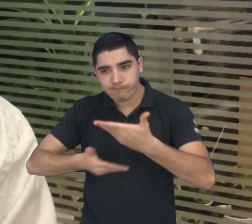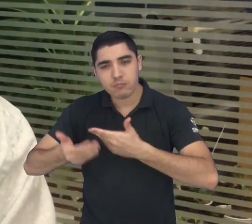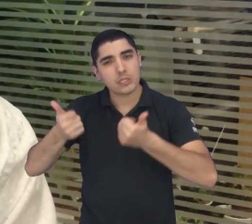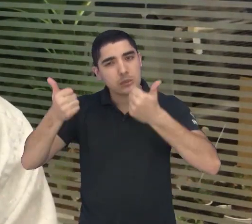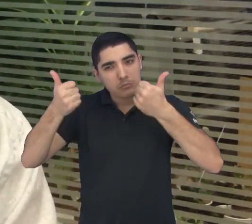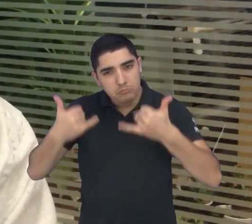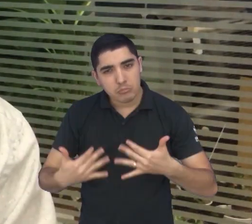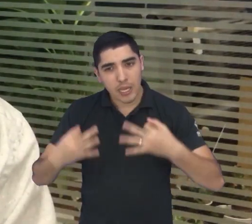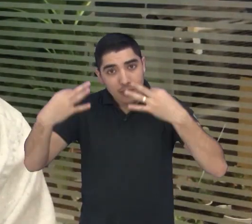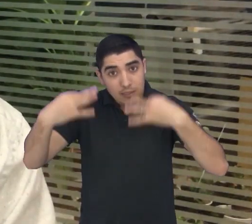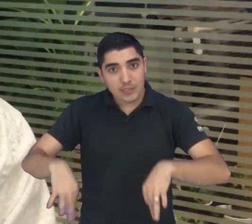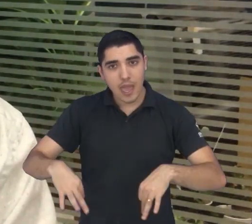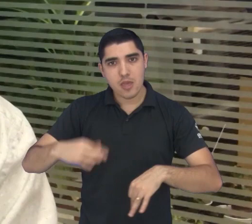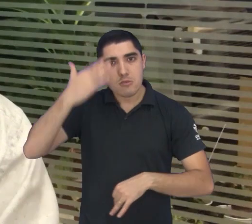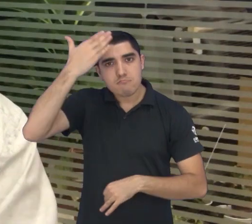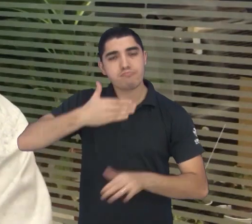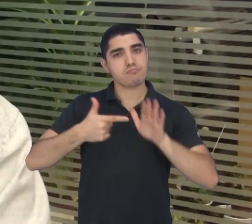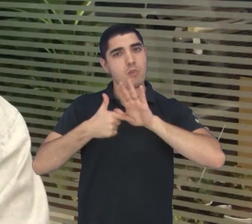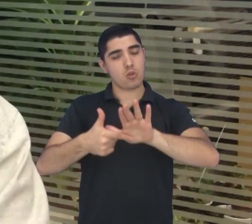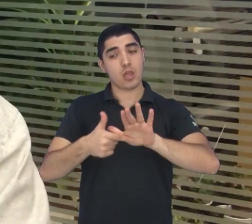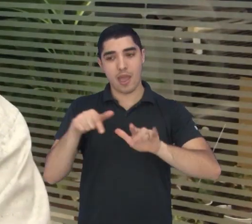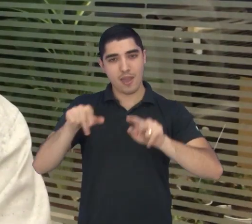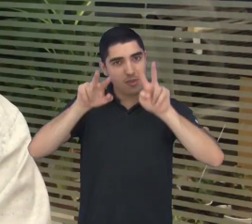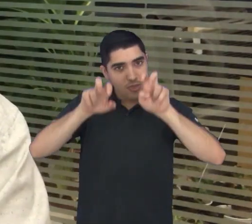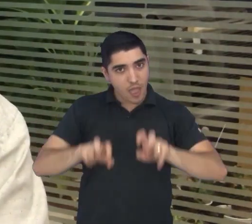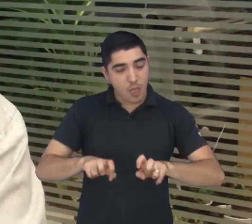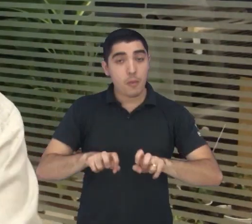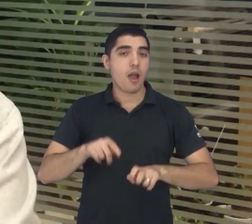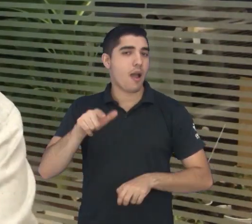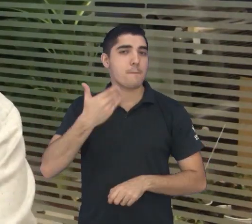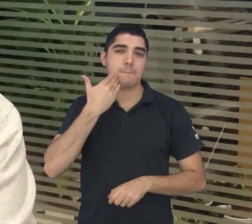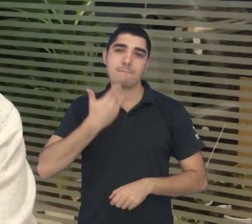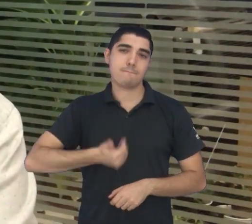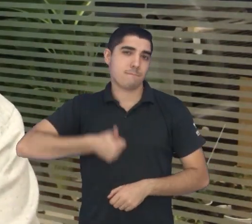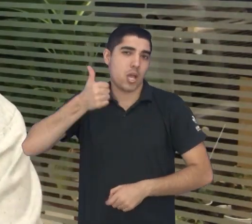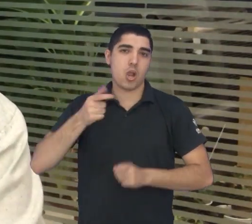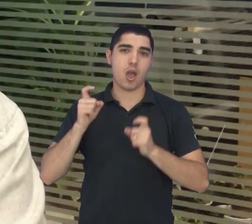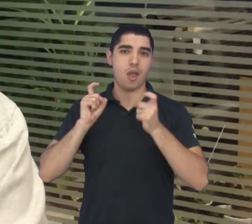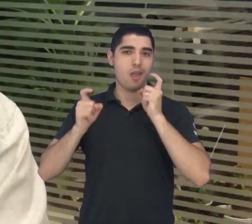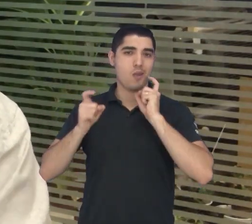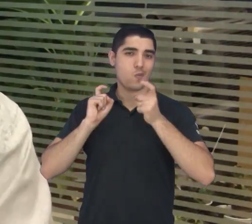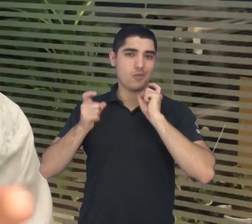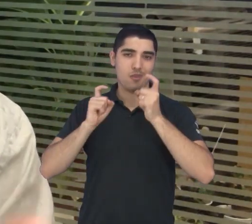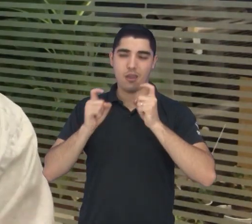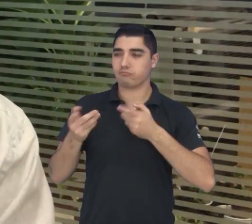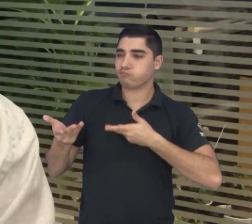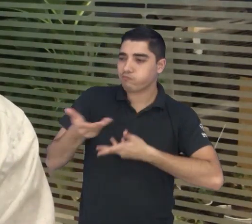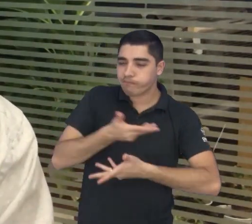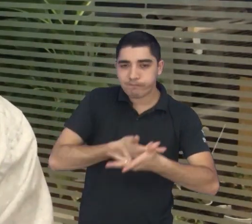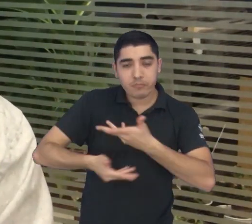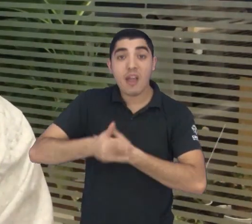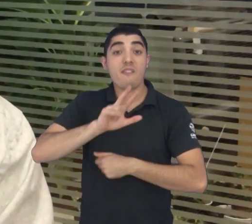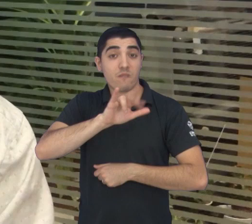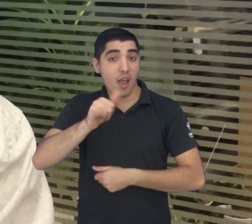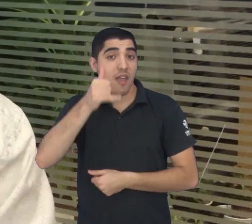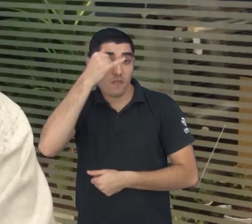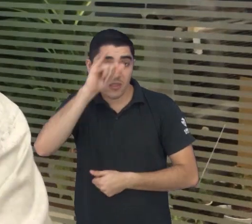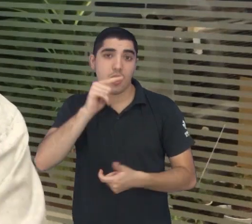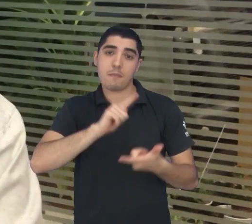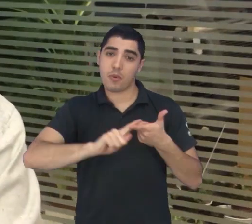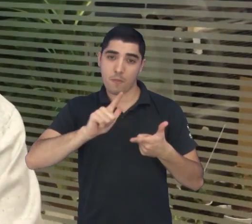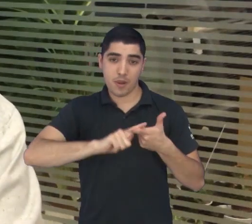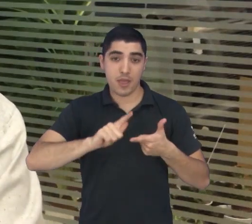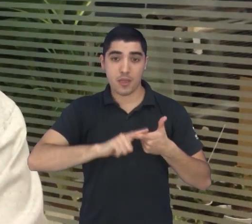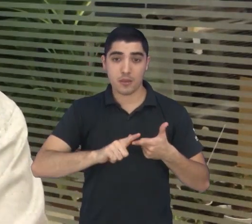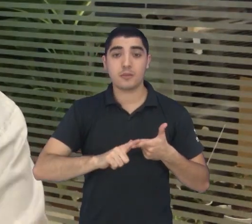assuntos tratados nessa pauta, muito melhor vai ser a condução, muito menos conflitos vão aparecer e